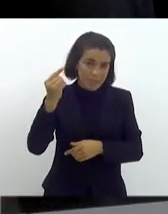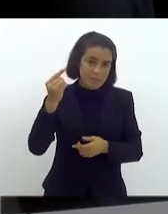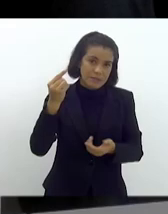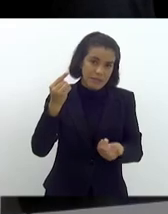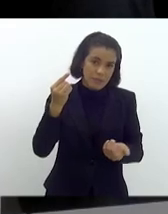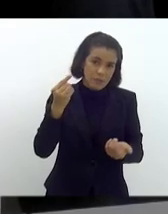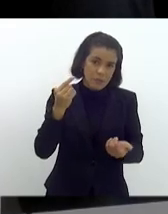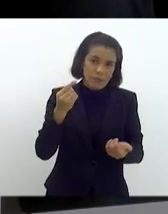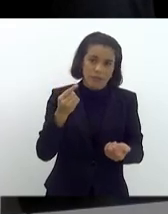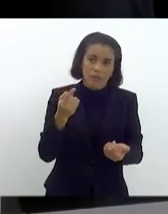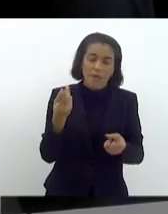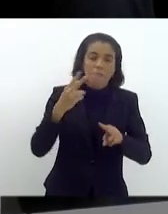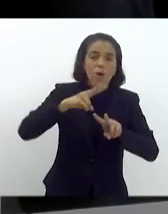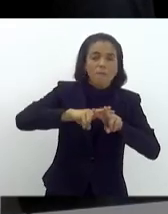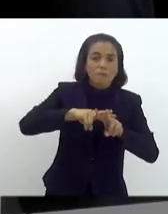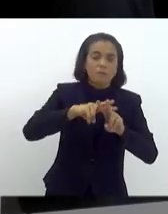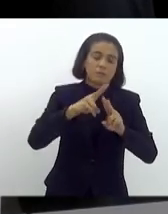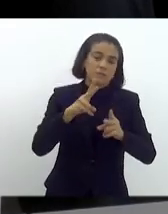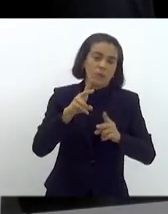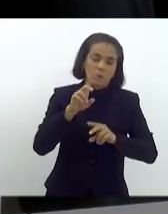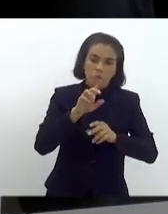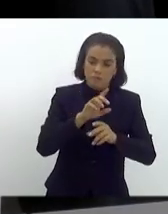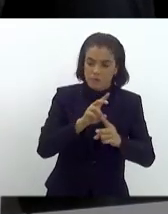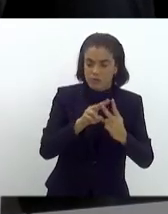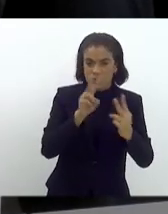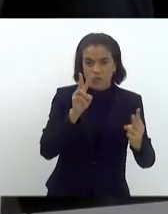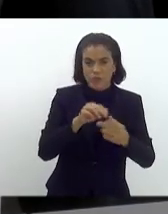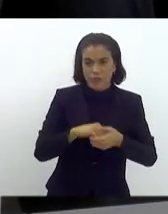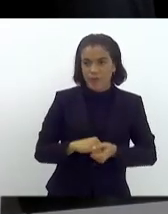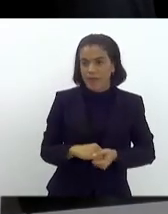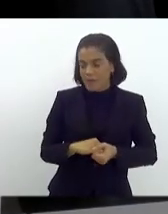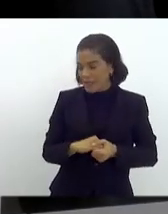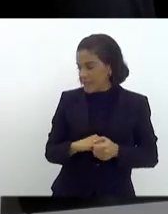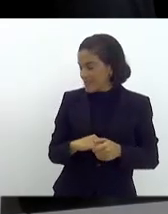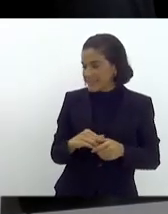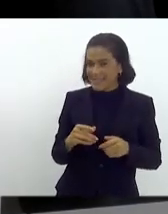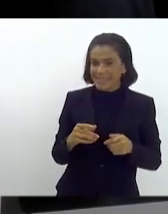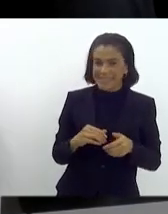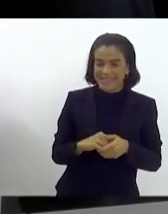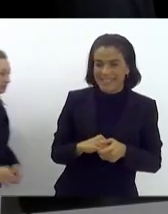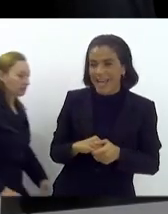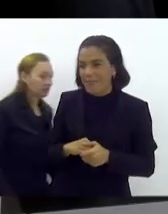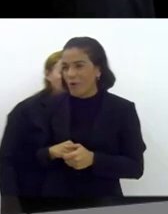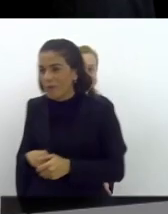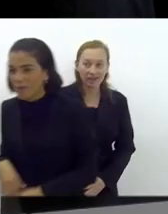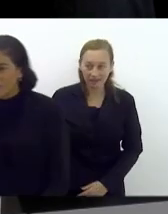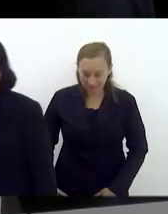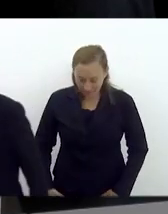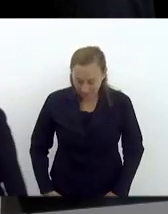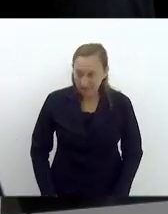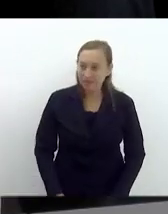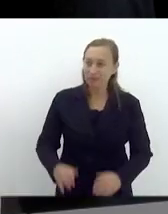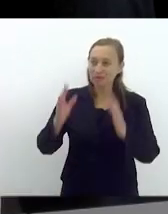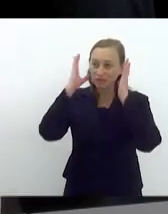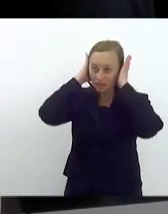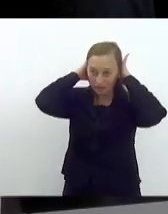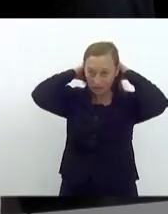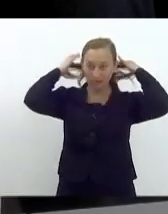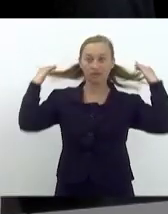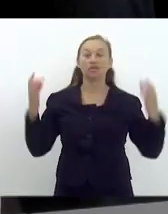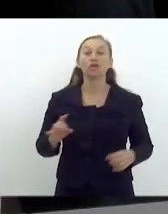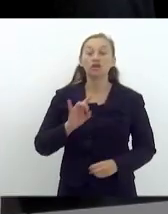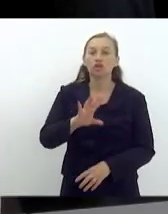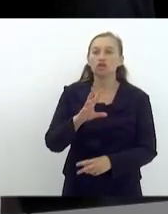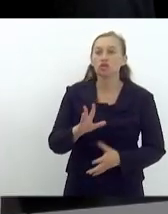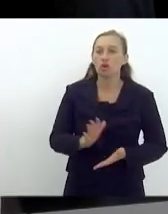Custódia digital e aí no segundo momento o nosso perito ter essa expertise para identificar se houve ou não manipulação só